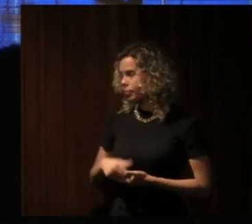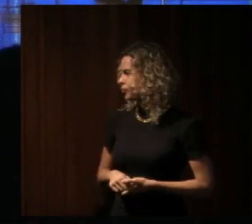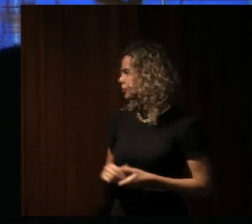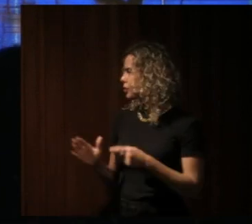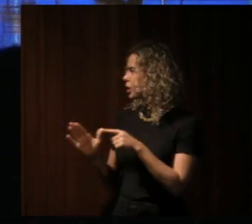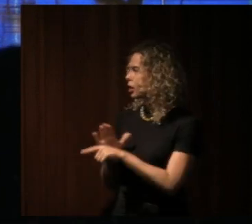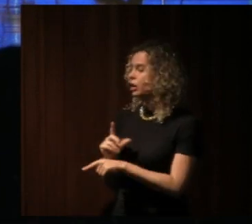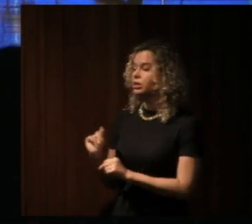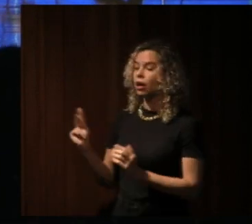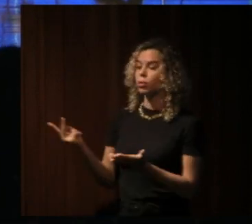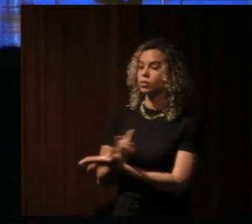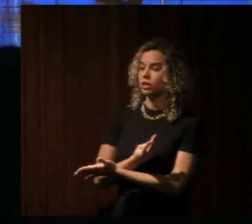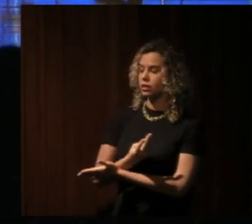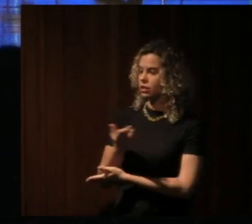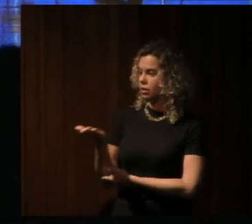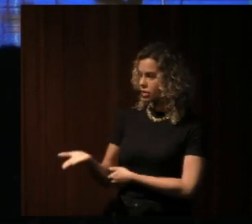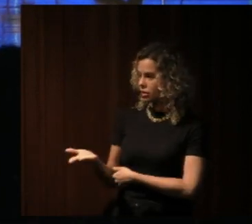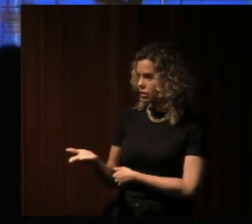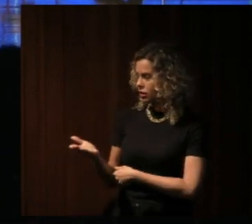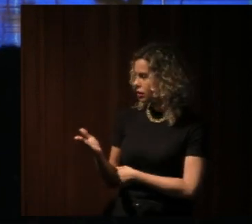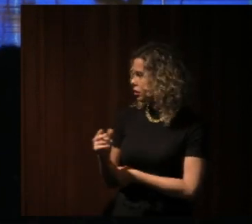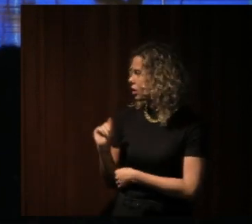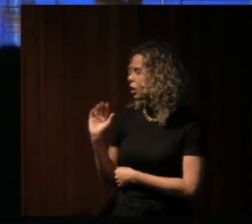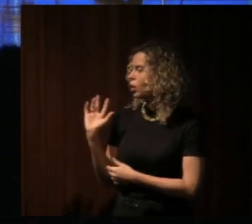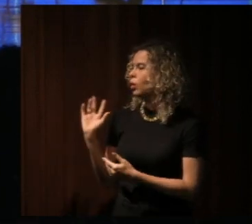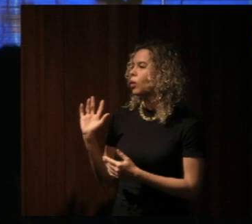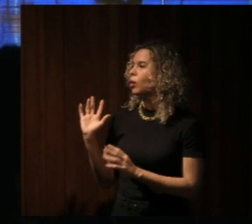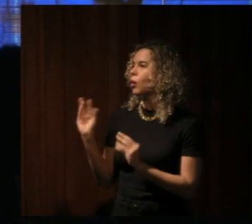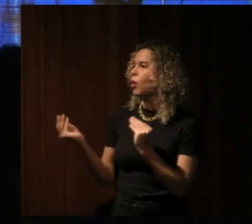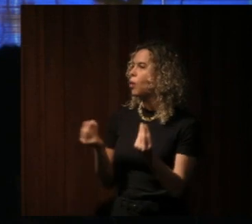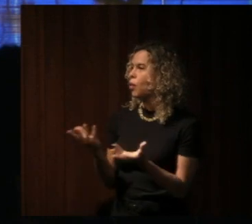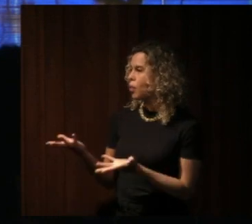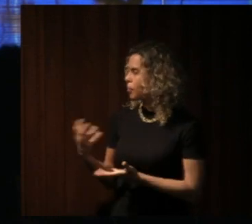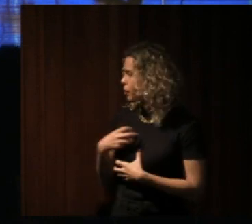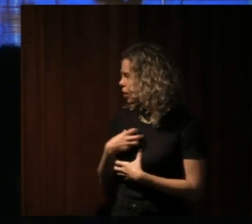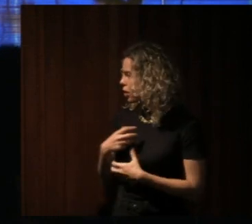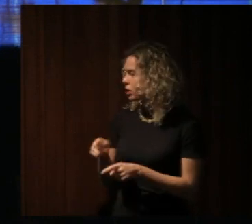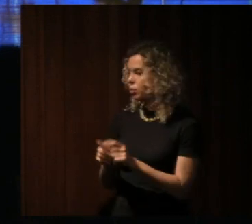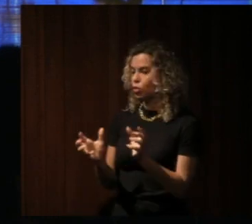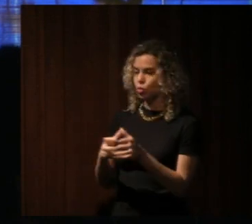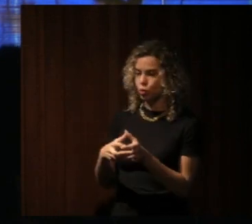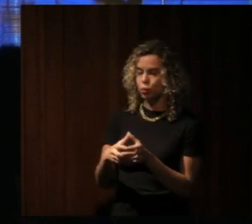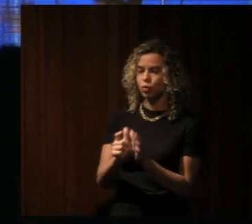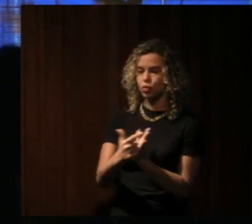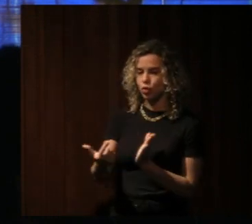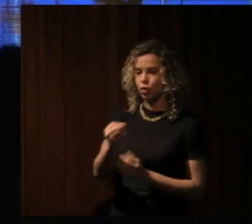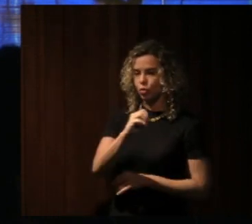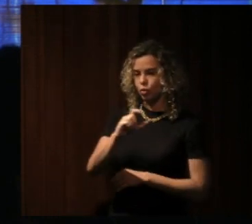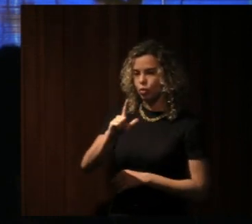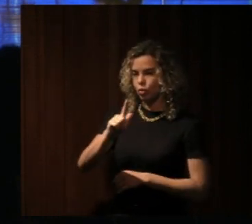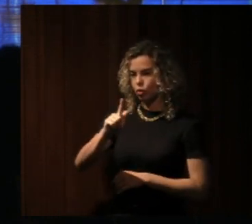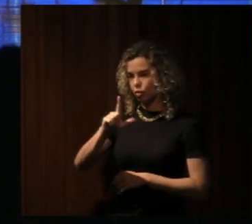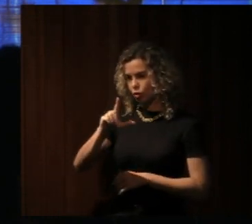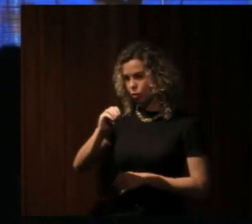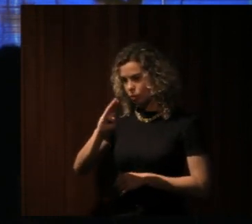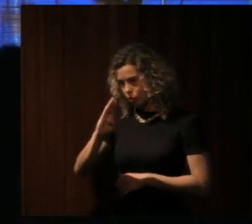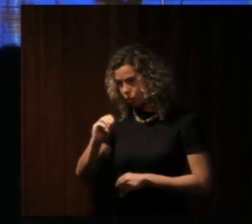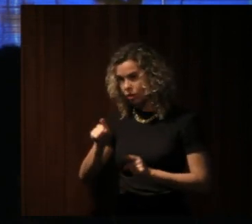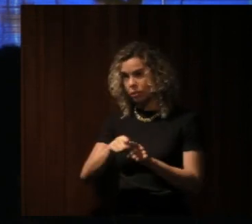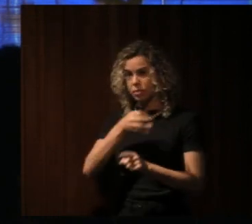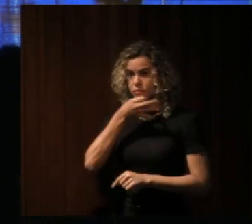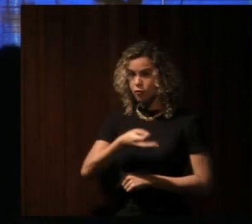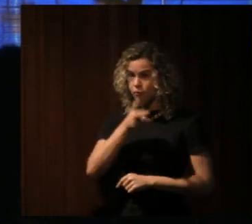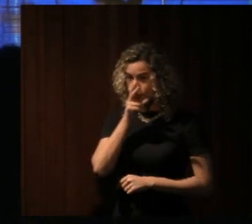quando chega uma situação como essa como é que acontece isso né e o grupo Globo também tomou uma posicionamento